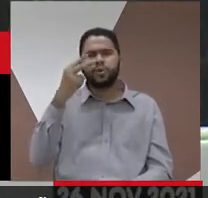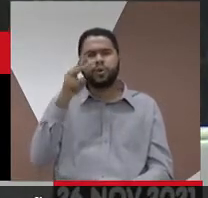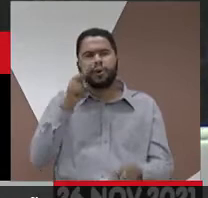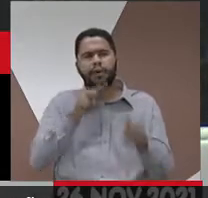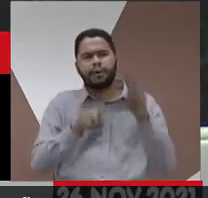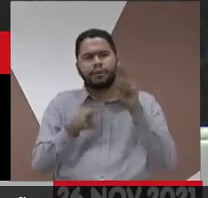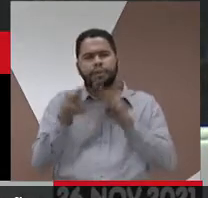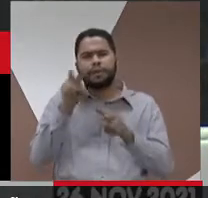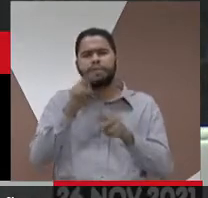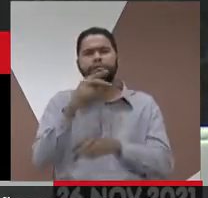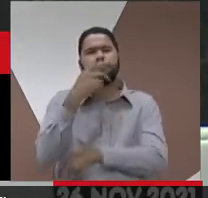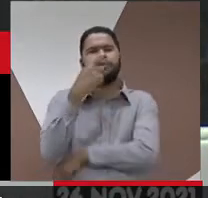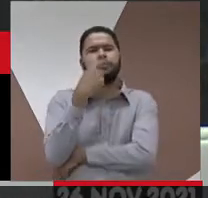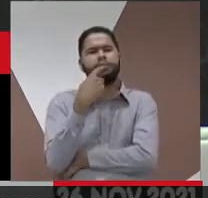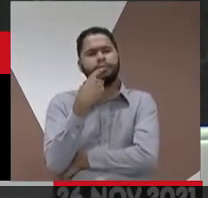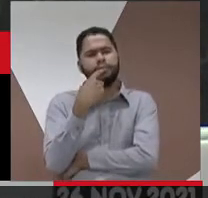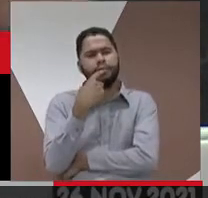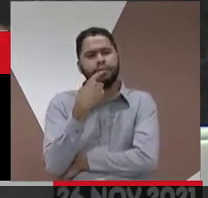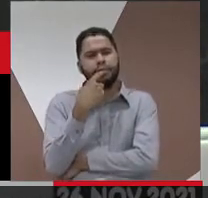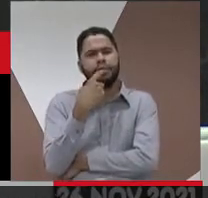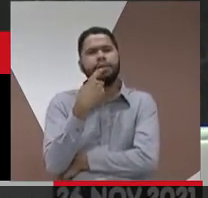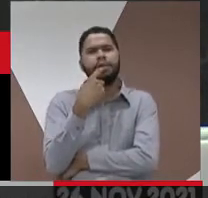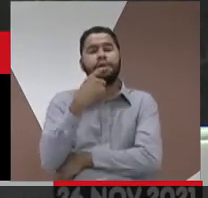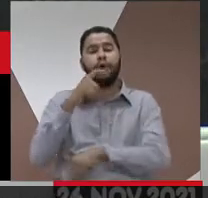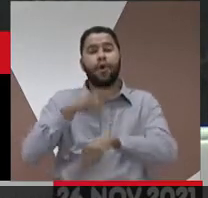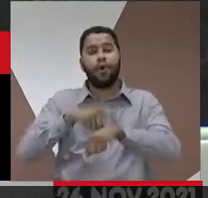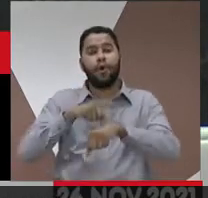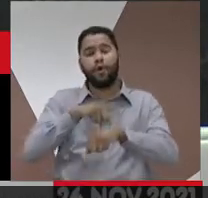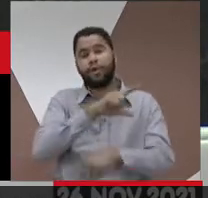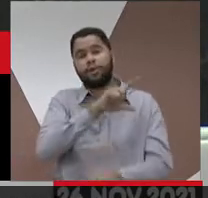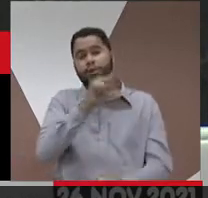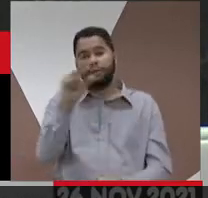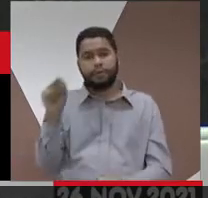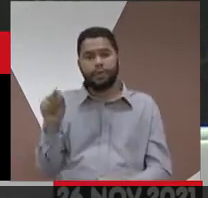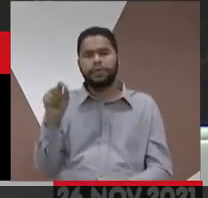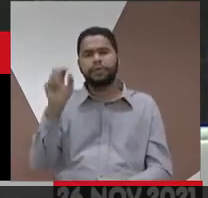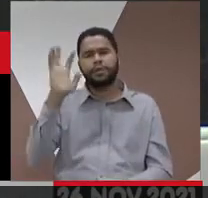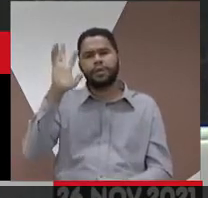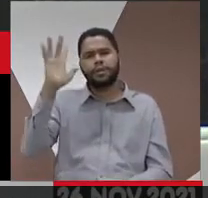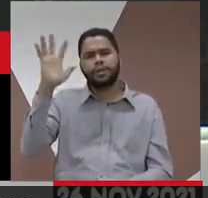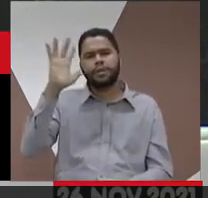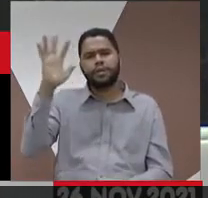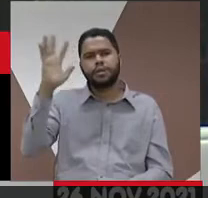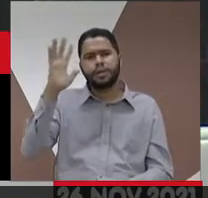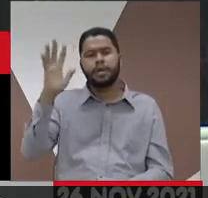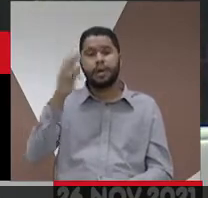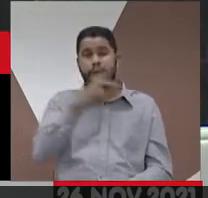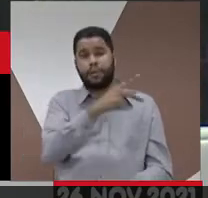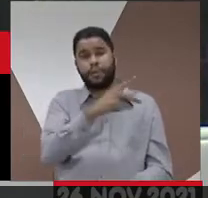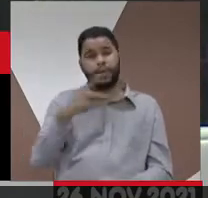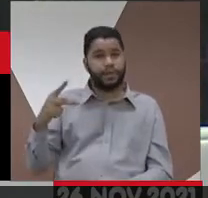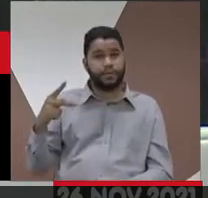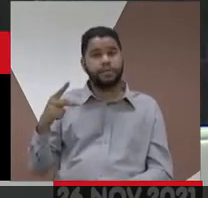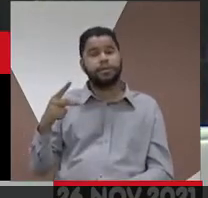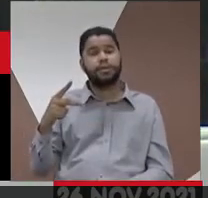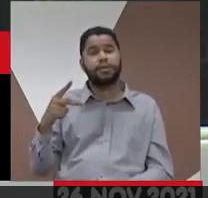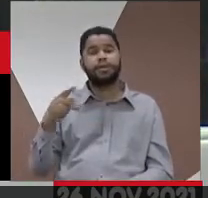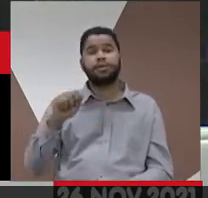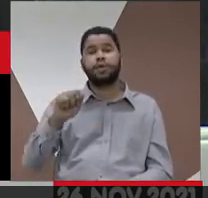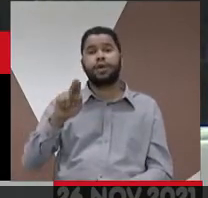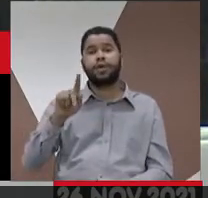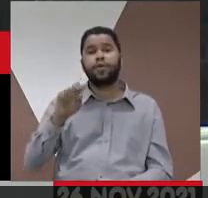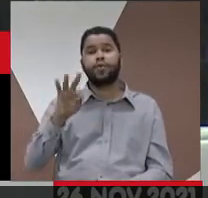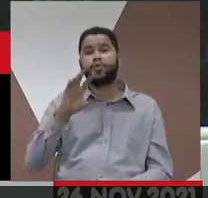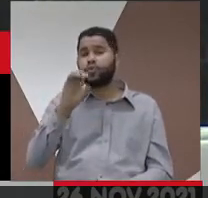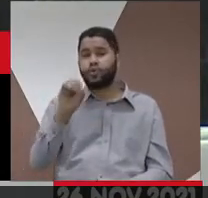analisando e vendo aquilo, tanto é que, na saída, tivemos a ideia, presidente Agostinho, de formar uma frente